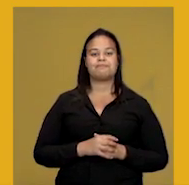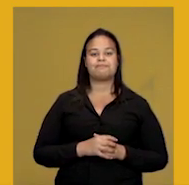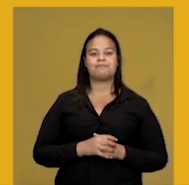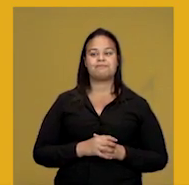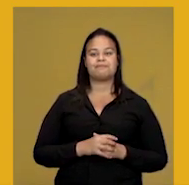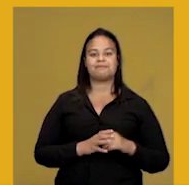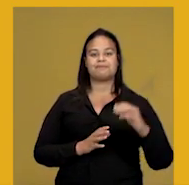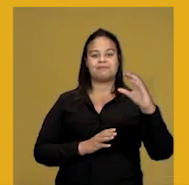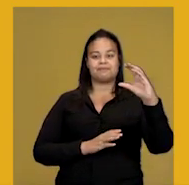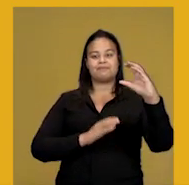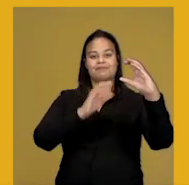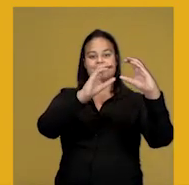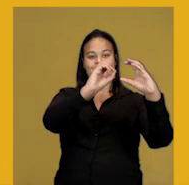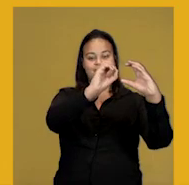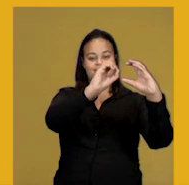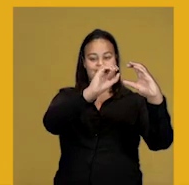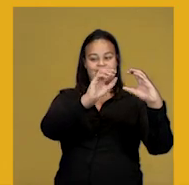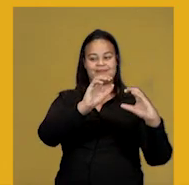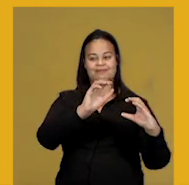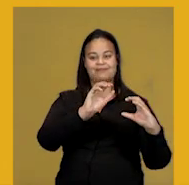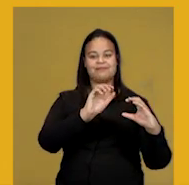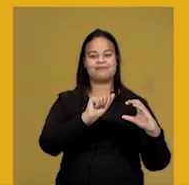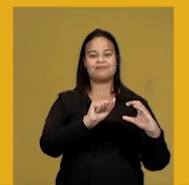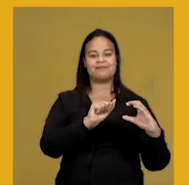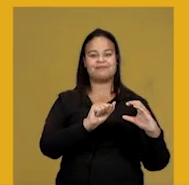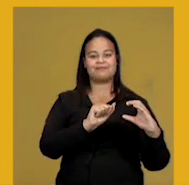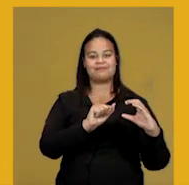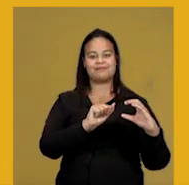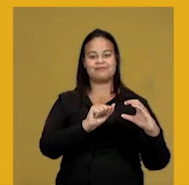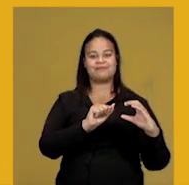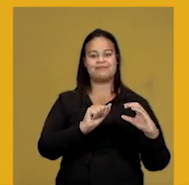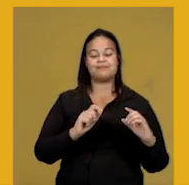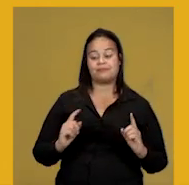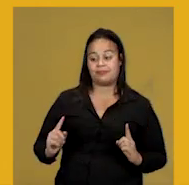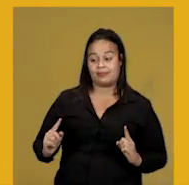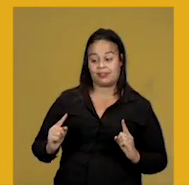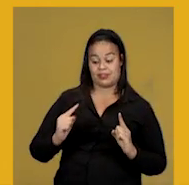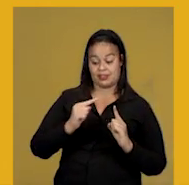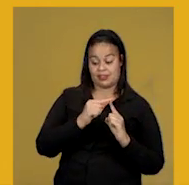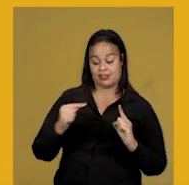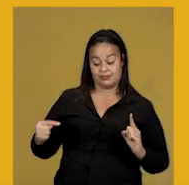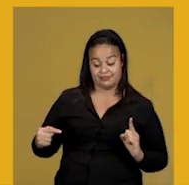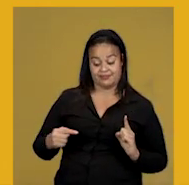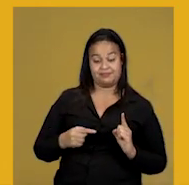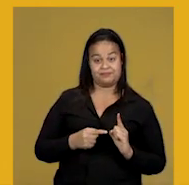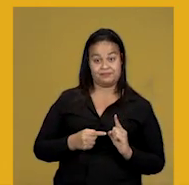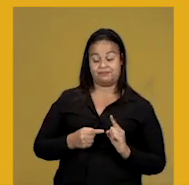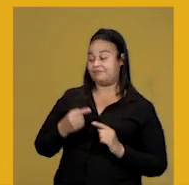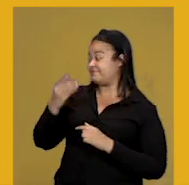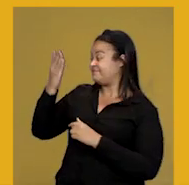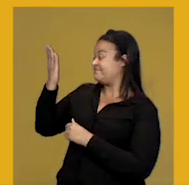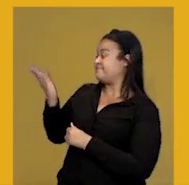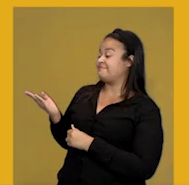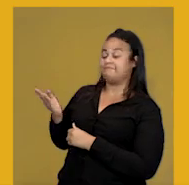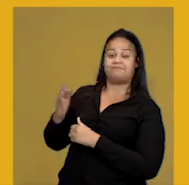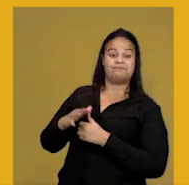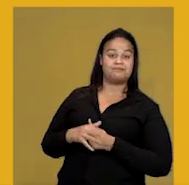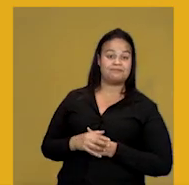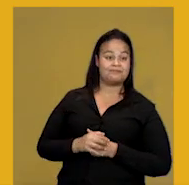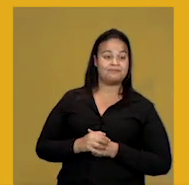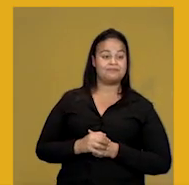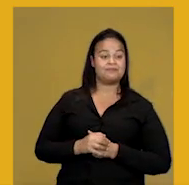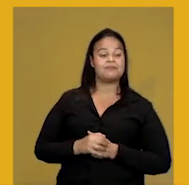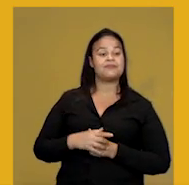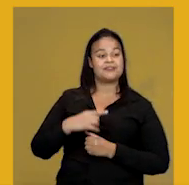Cateto oposto e cateto adjacente. Neste triângulo em específico, nós temos, eu posso ter